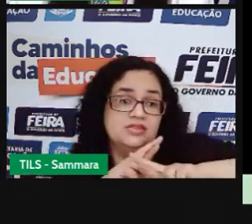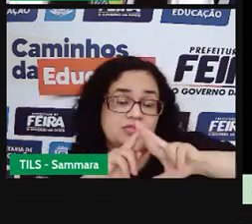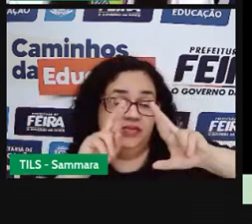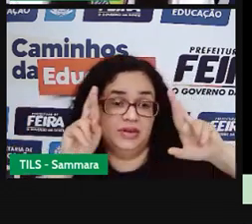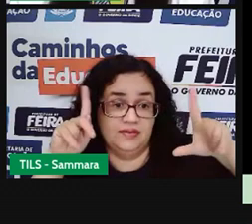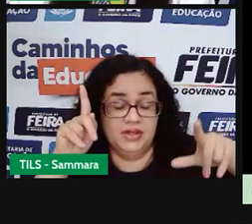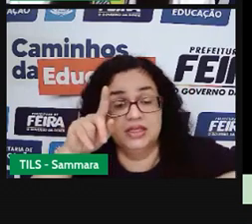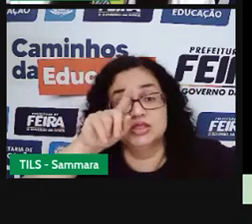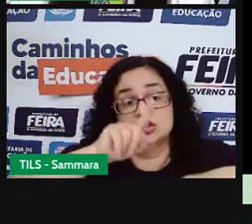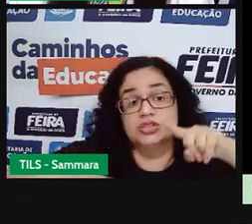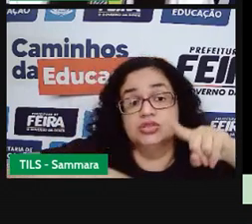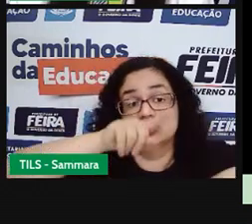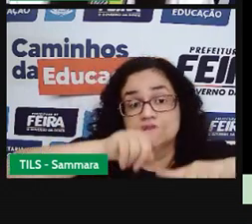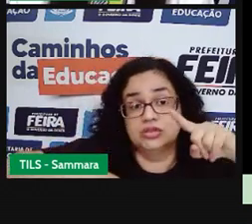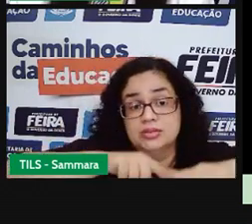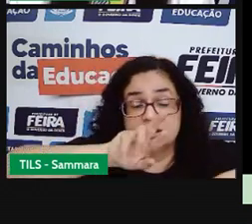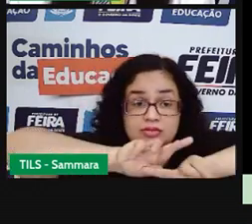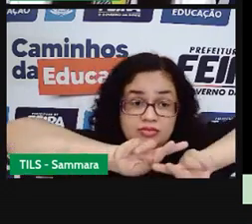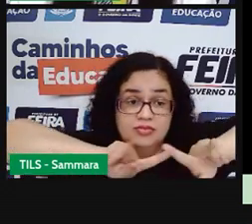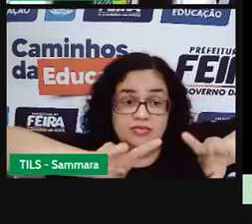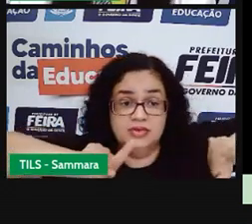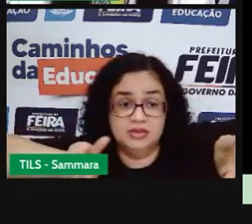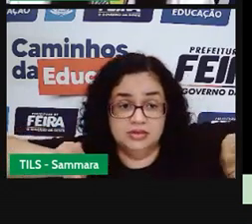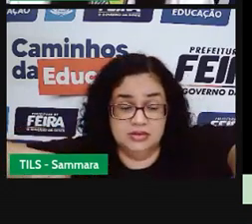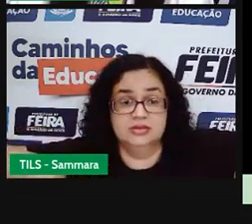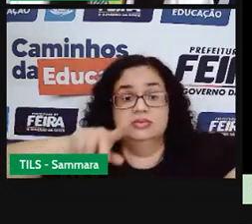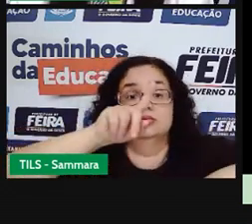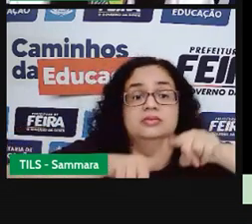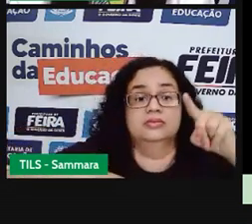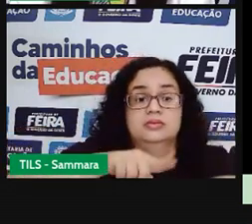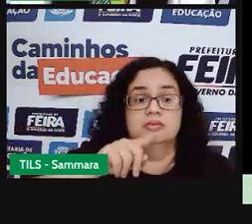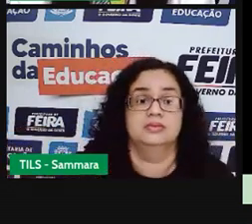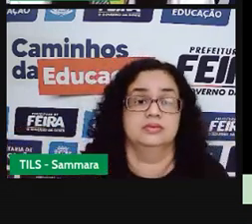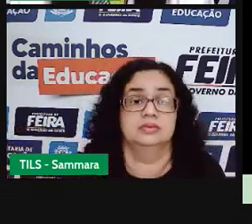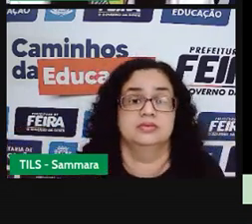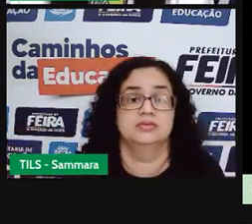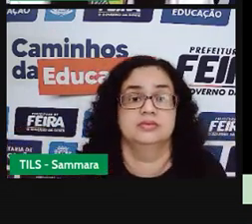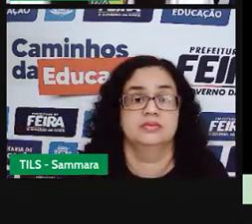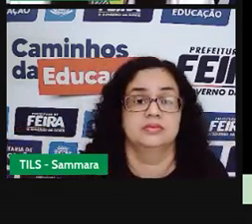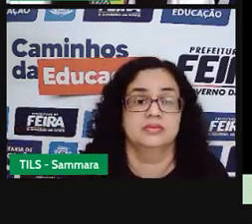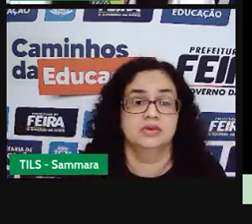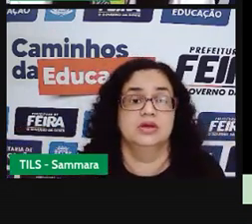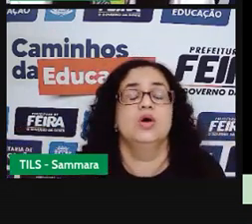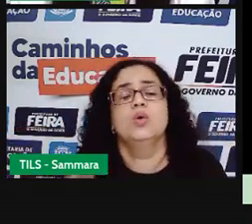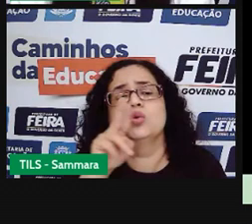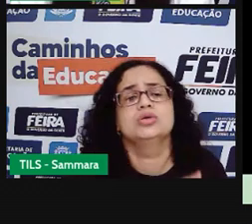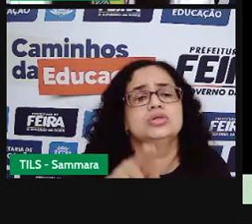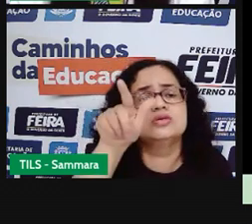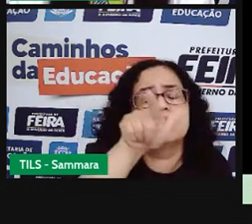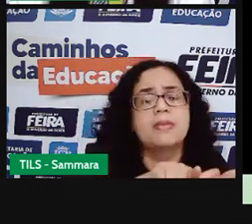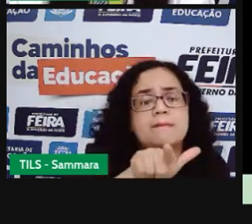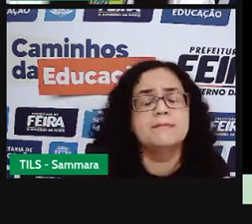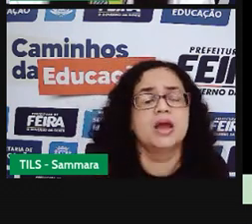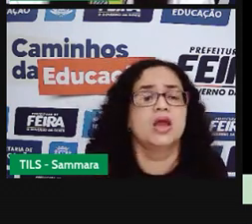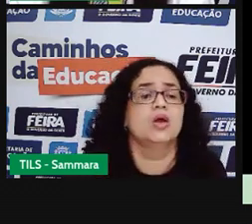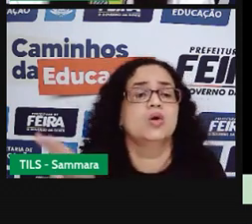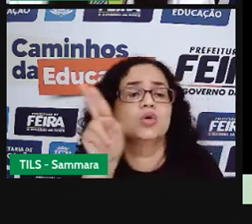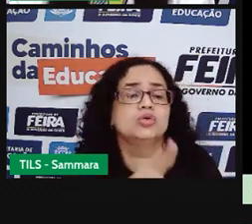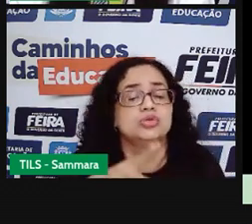materiais que tem sua casa que utilizam um livro que eu te ligo um papel que o Vasco